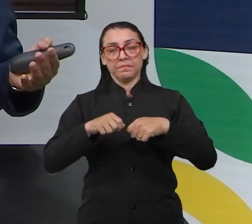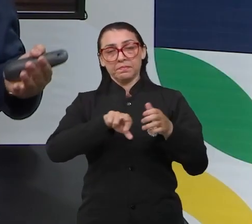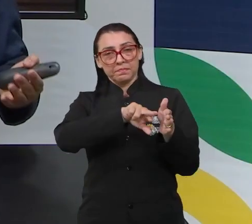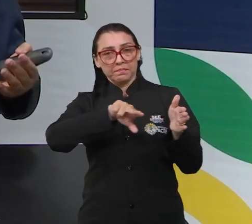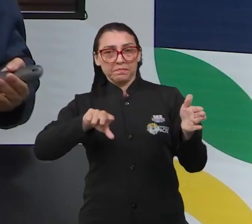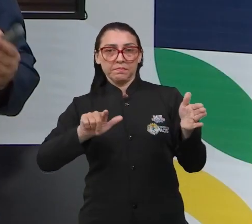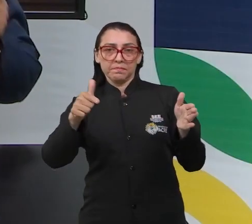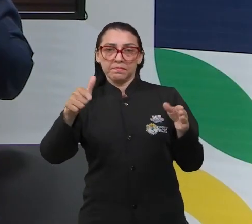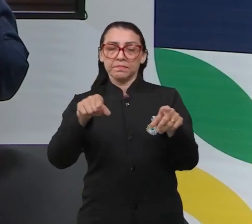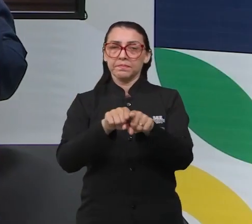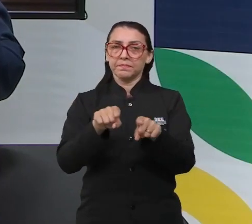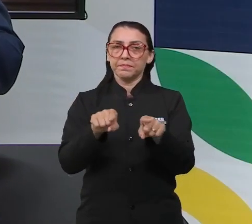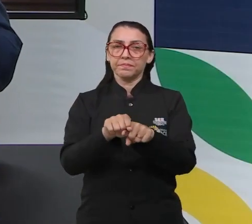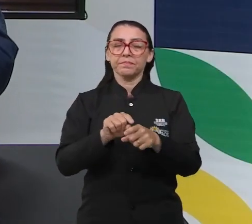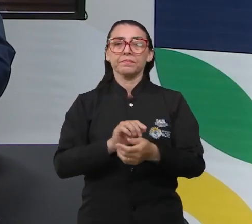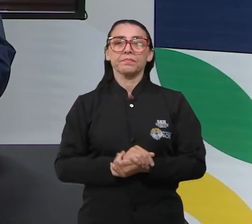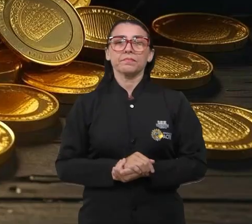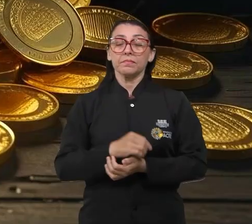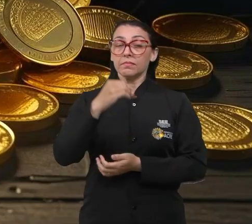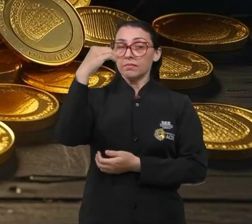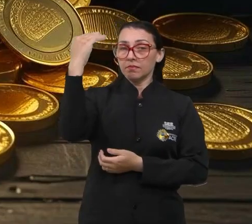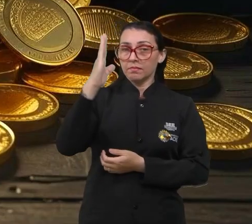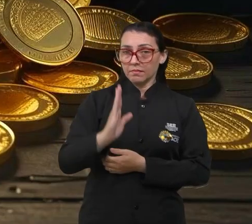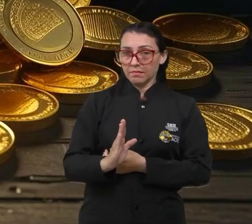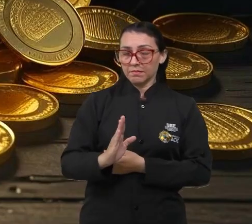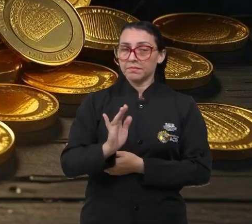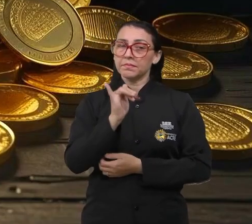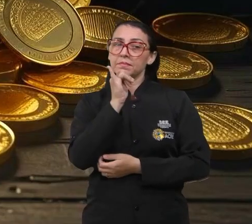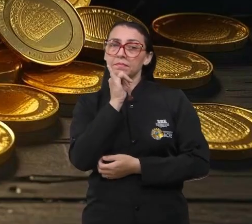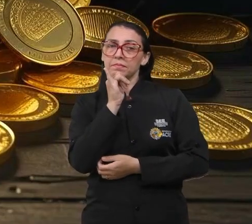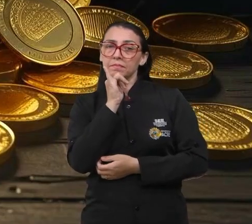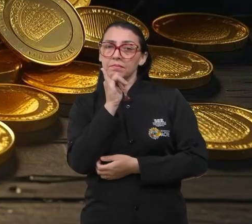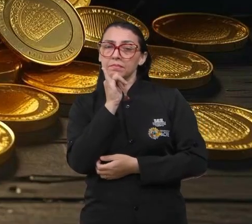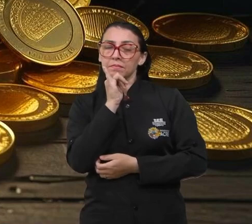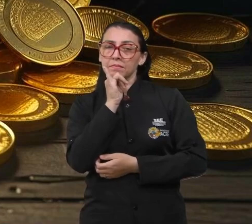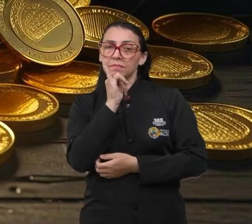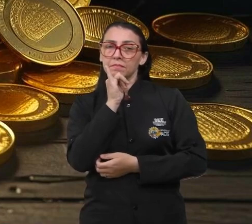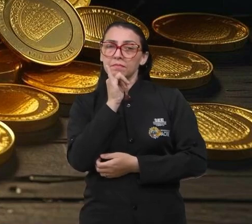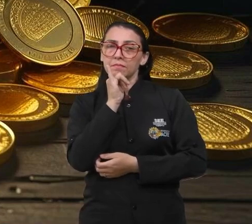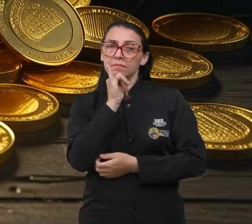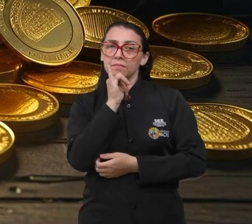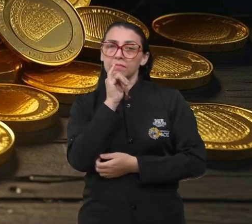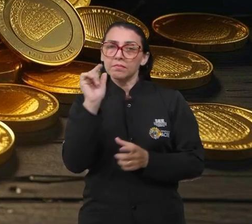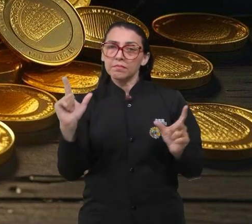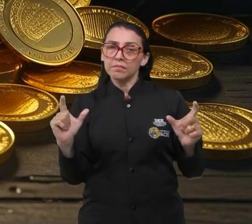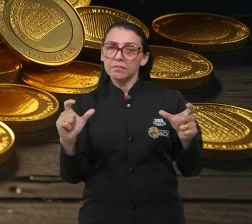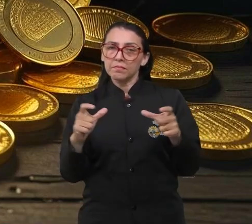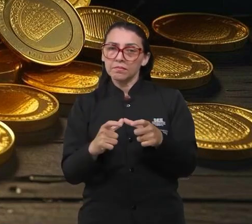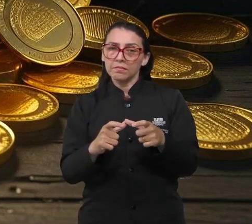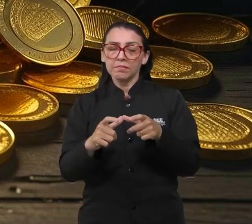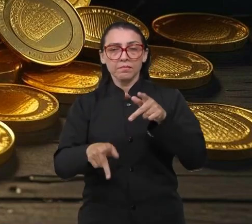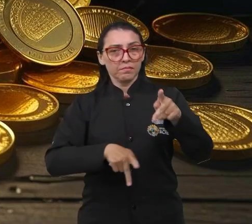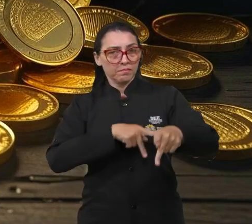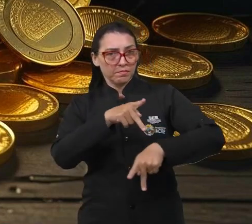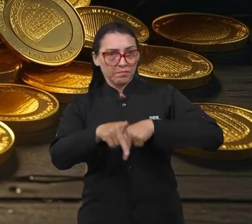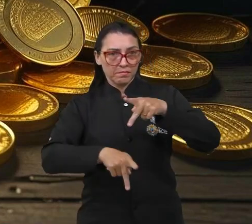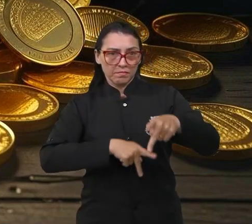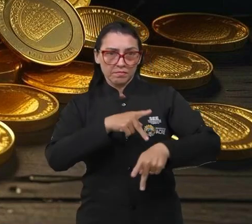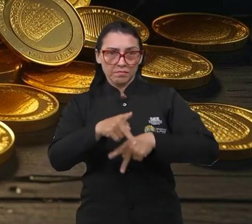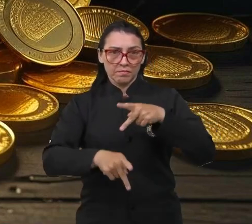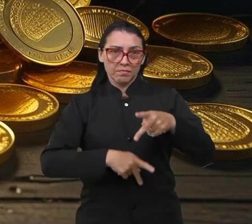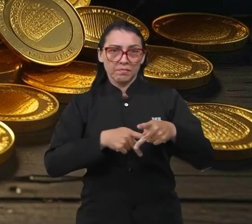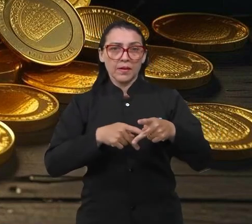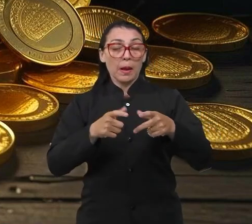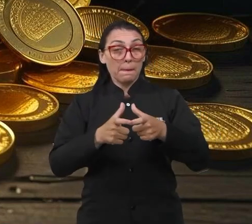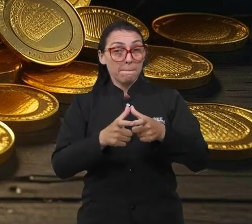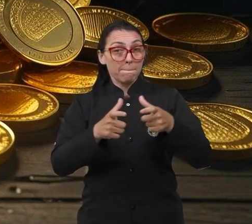outras coisas, tá? Então, no Brasil, por exemplo, uma pequena parcela da população detém